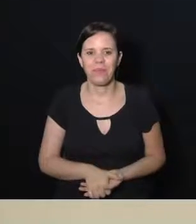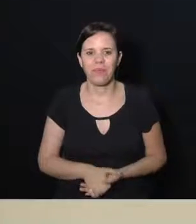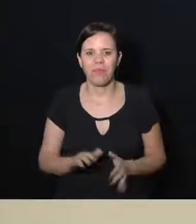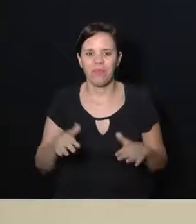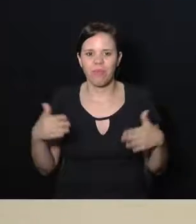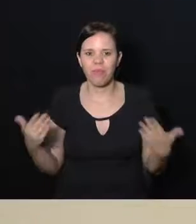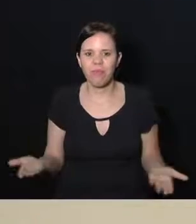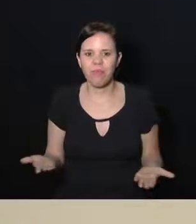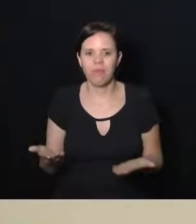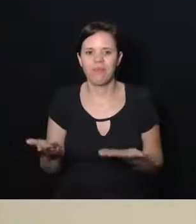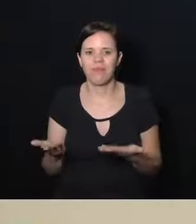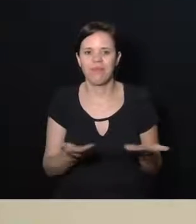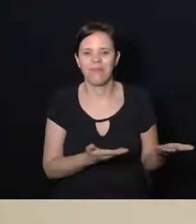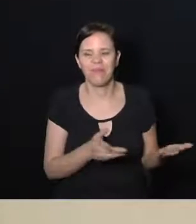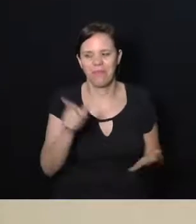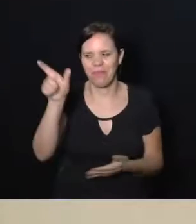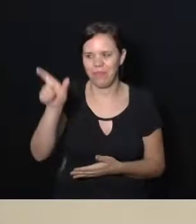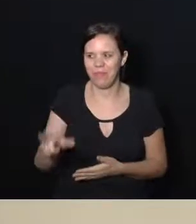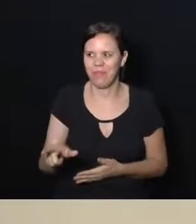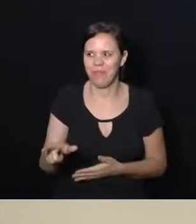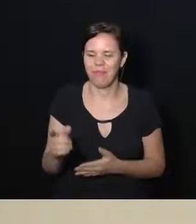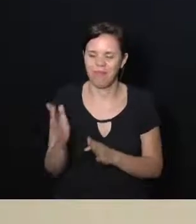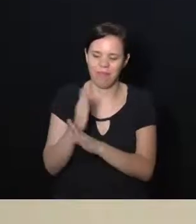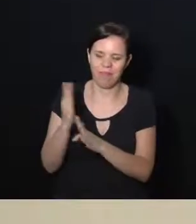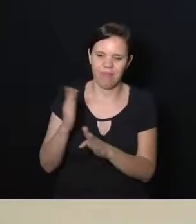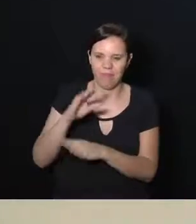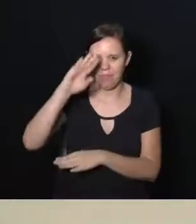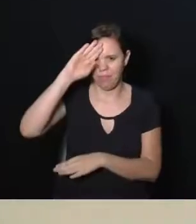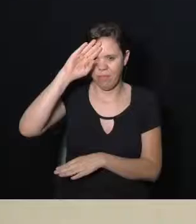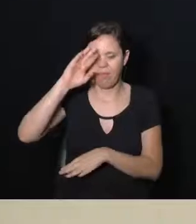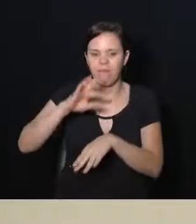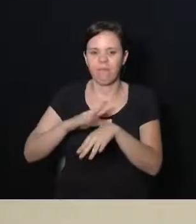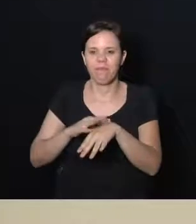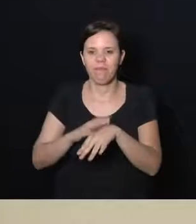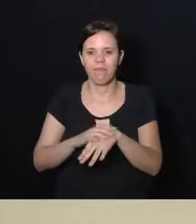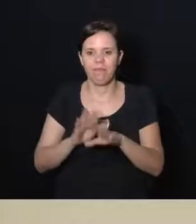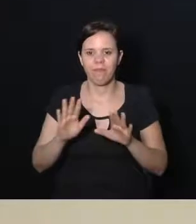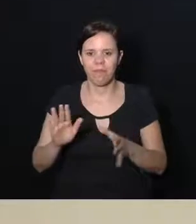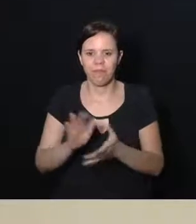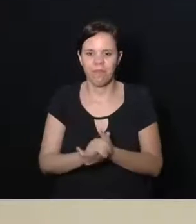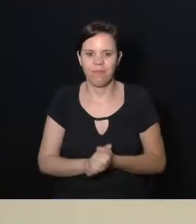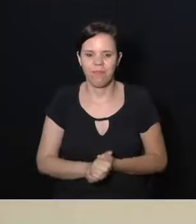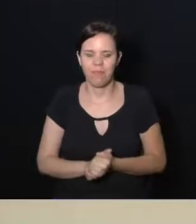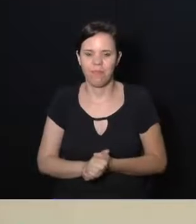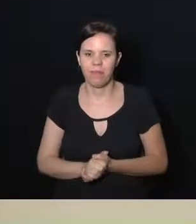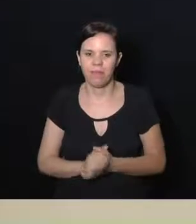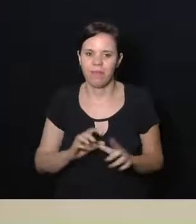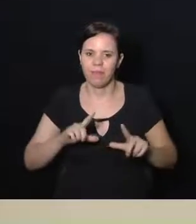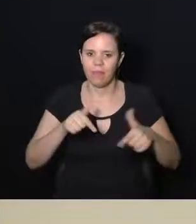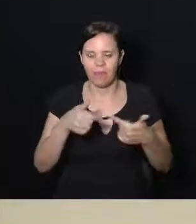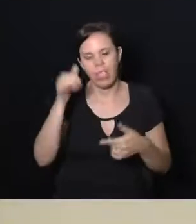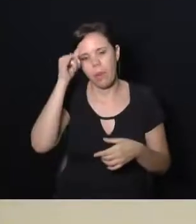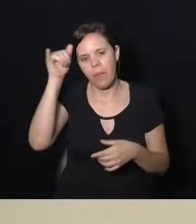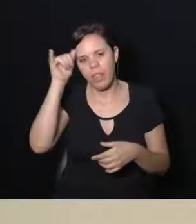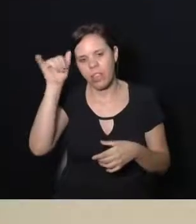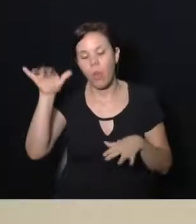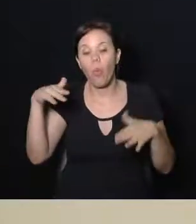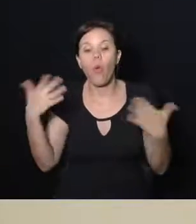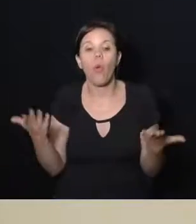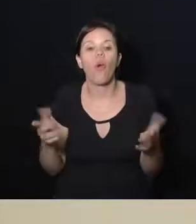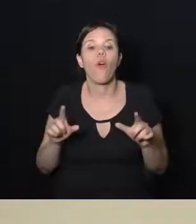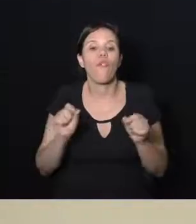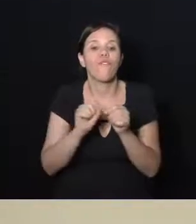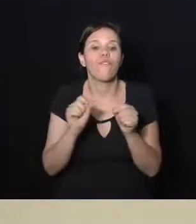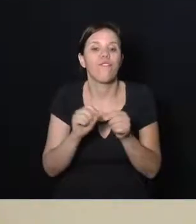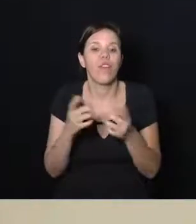quando receberem alguma pessoa com suspeita de febre maculosa. Mais do que isso, assim, as ações de prevenção, né? Quais medidas que a gente